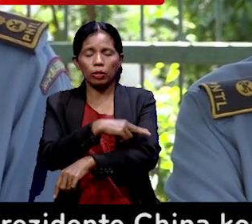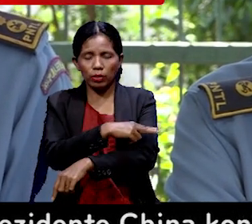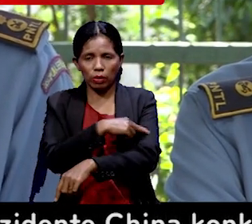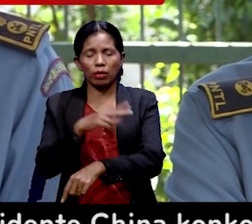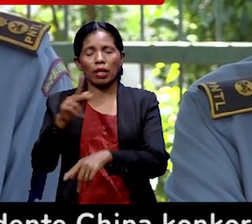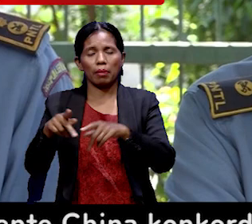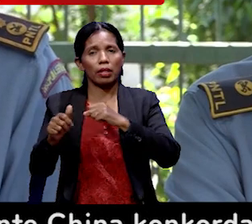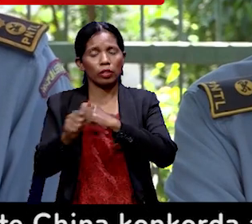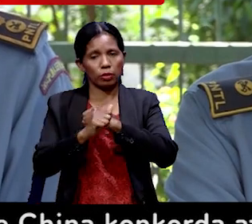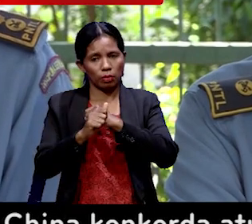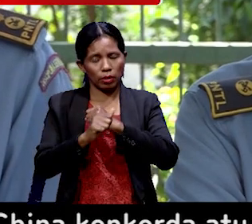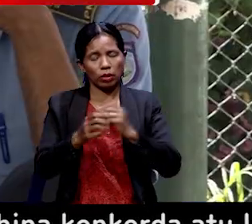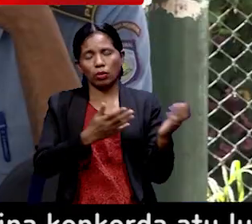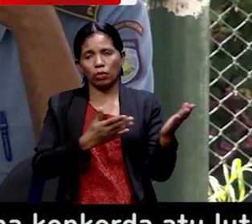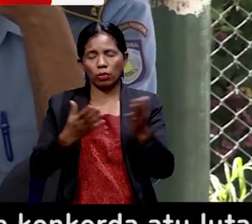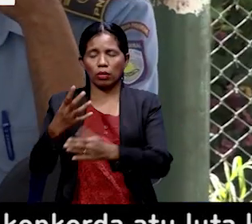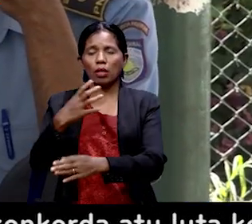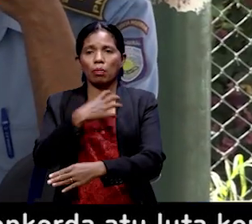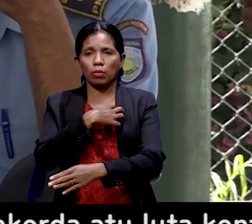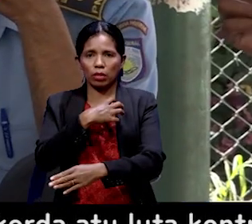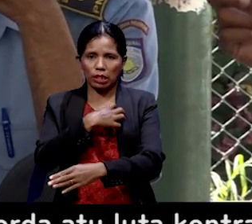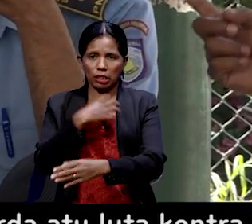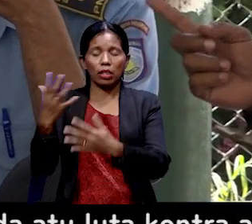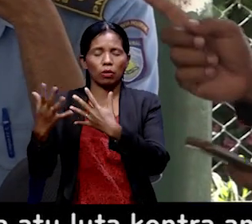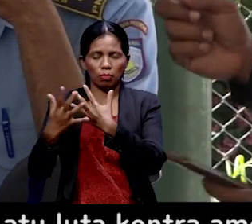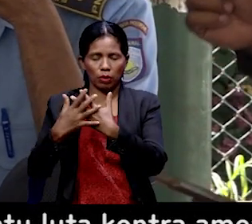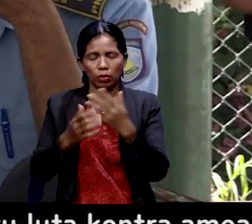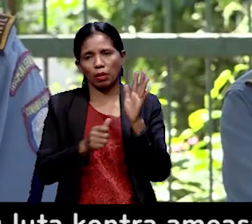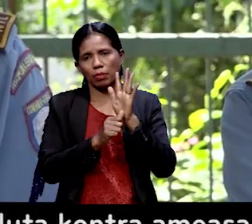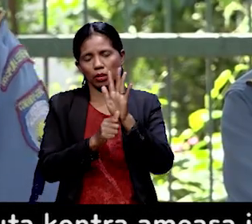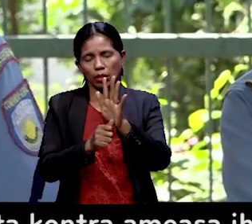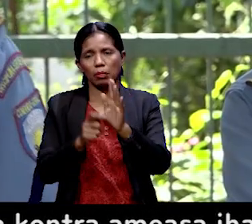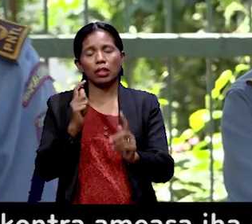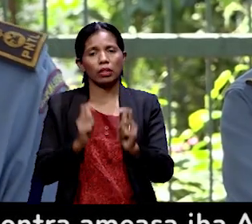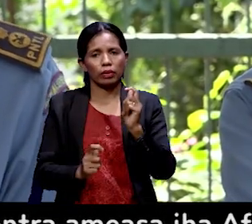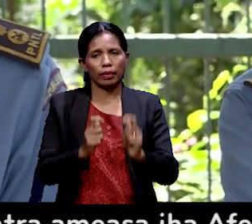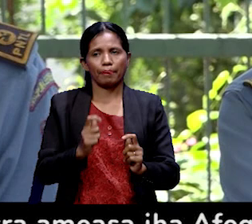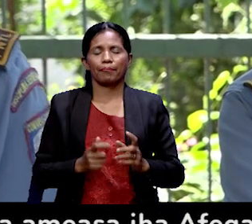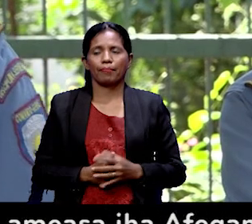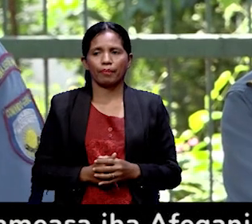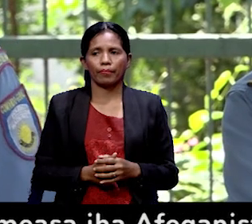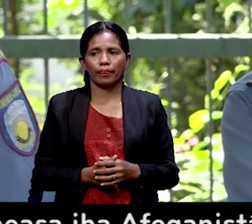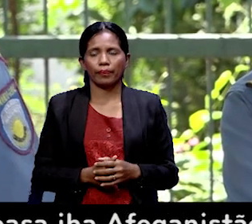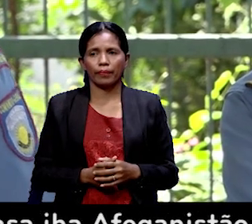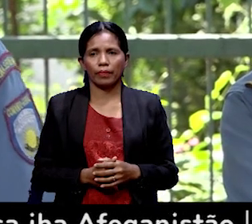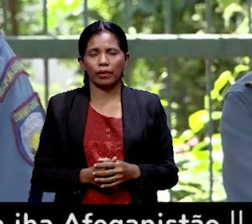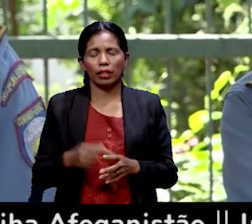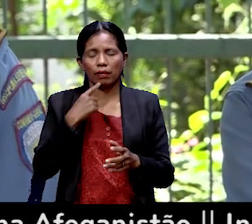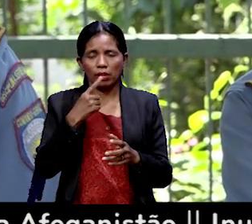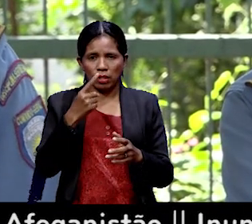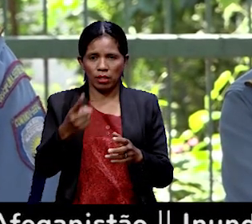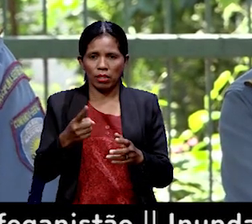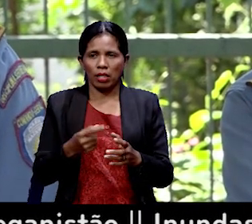suspeito deteng ona e esquadra polícia Baucau Vila, ho dia presenta ba tribunal. Cara, até de cata, dia 14 ou dia 31 de agosto